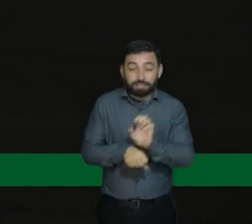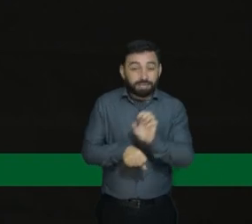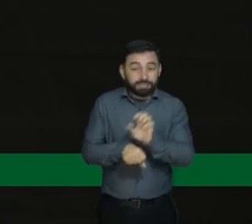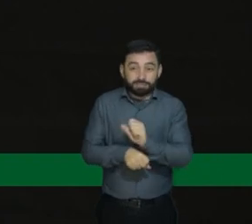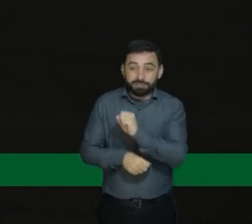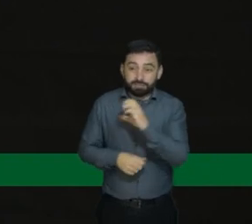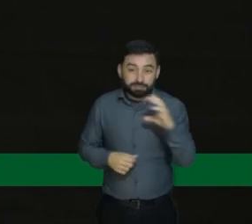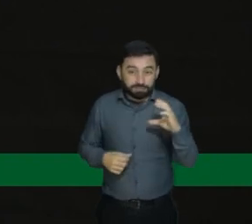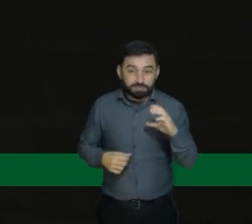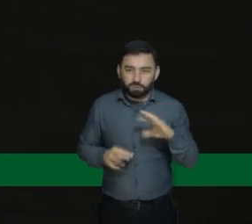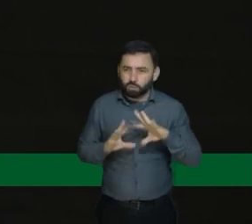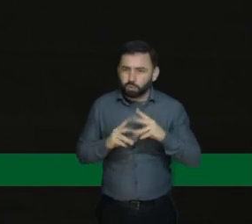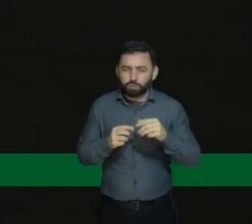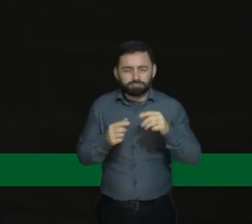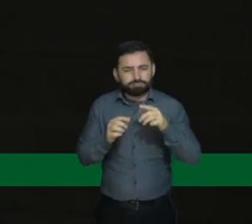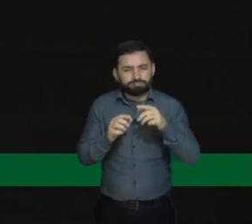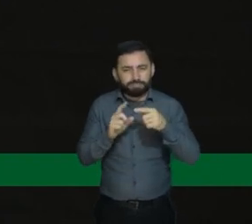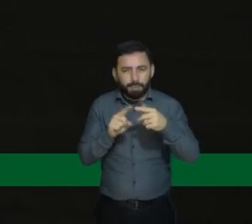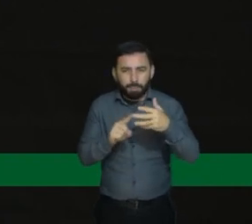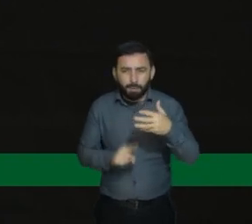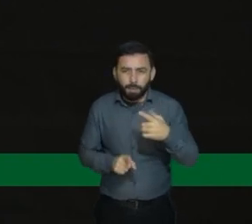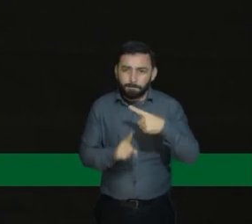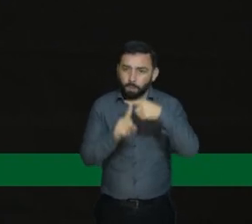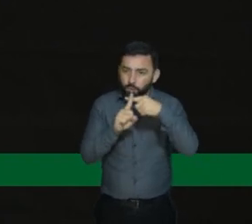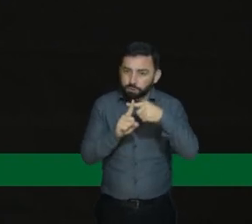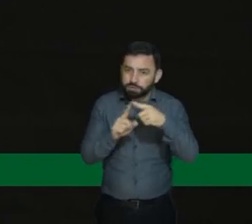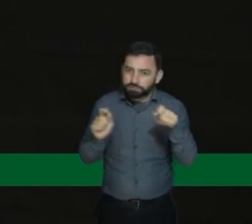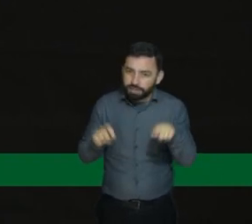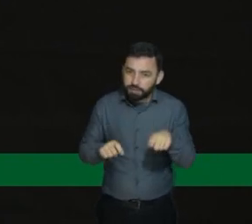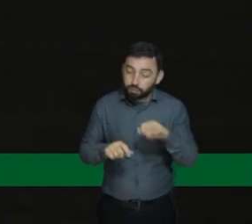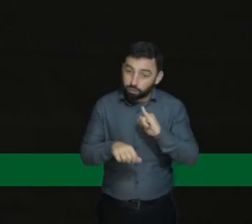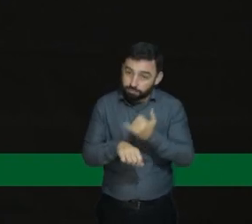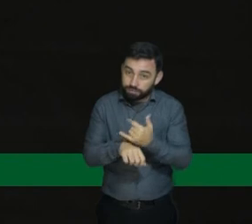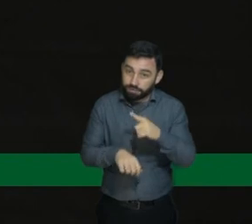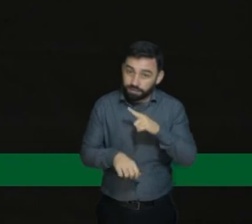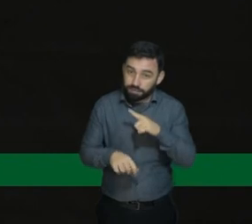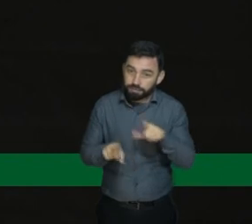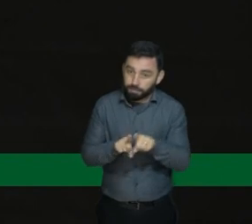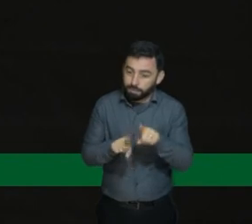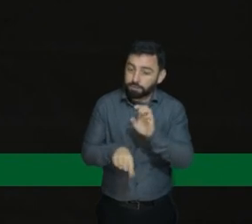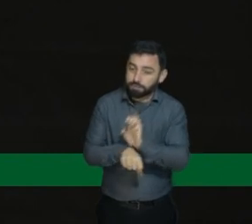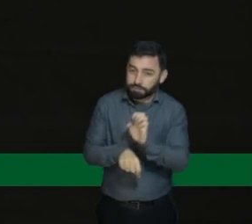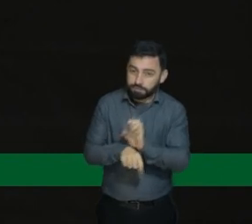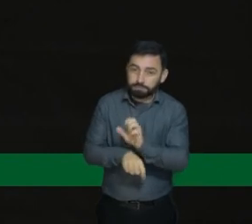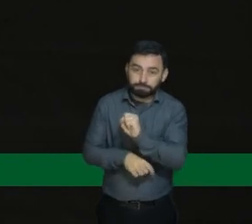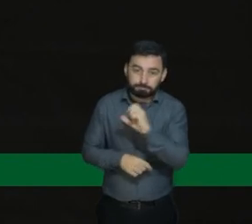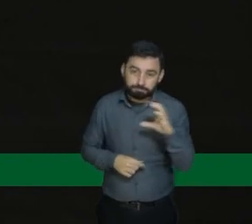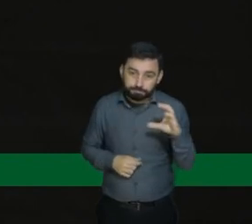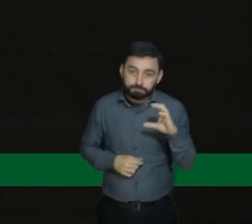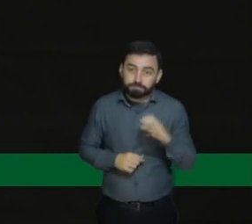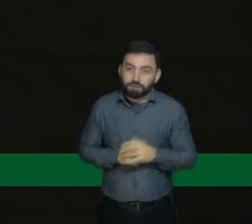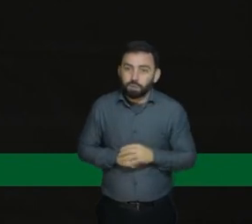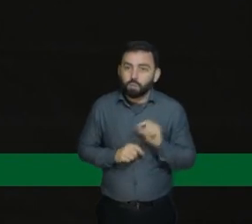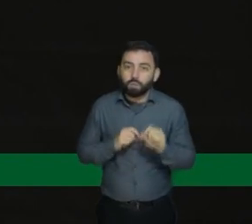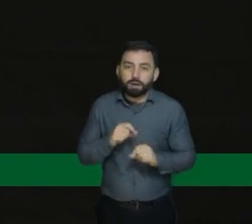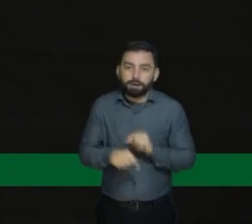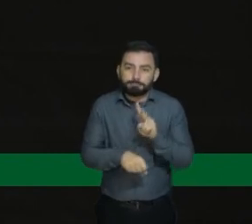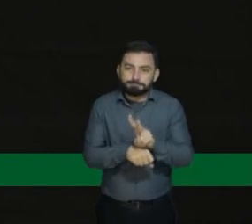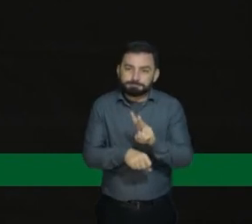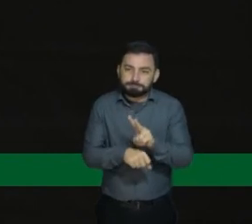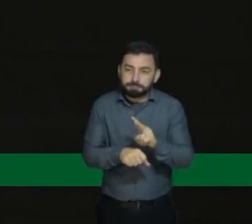todas essas questões positivas que não só Joinville tem, mas como o Estado também tem, que existe uma propensão muito grande